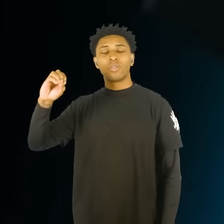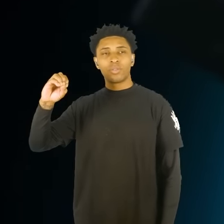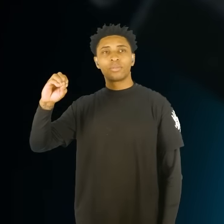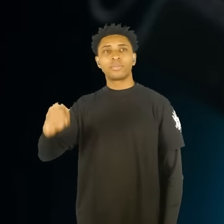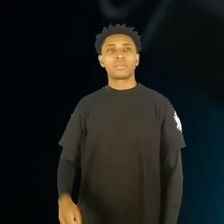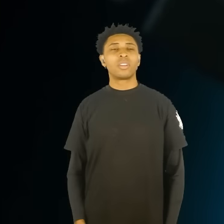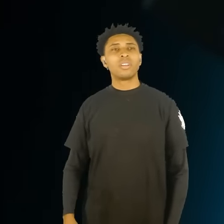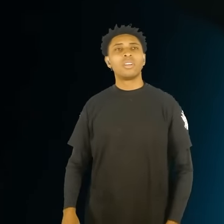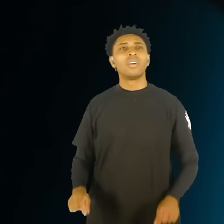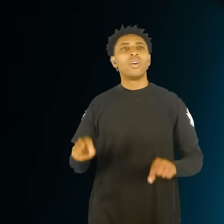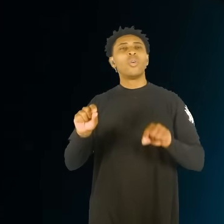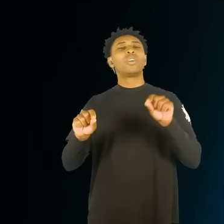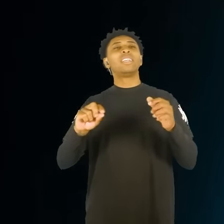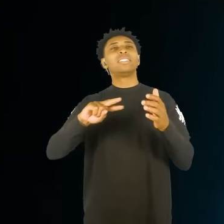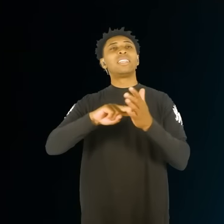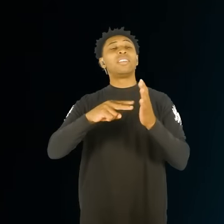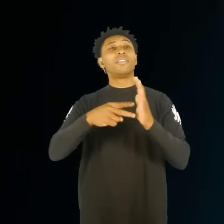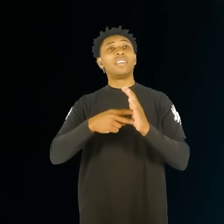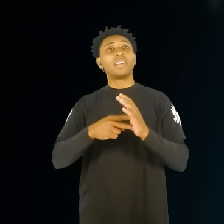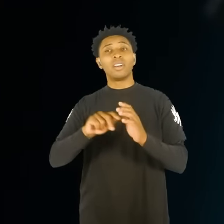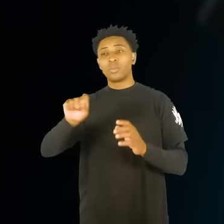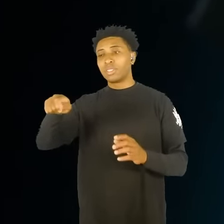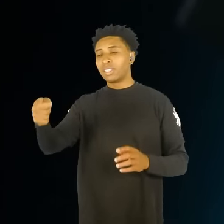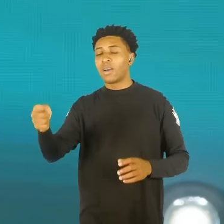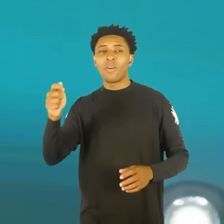Respiro, respiração.